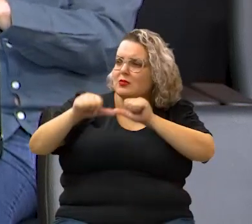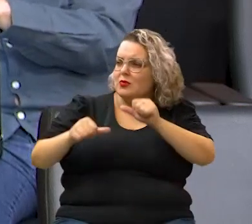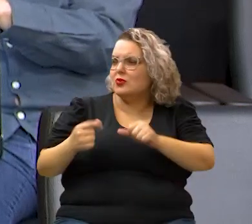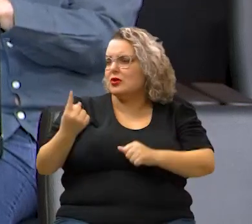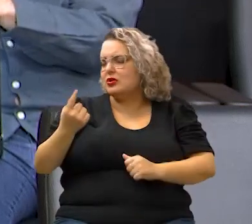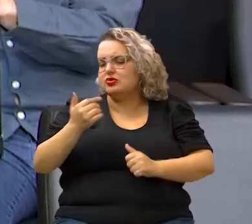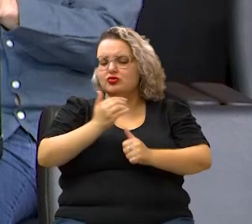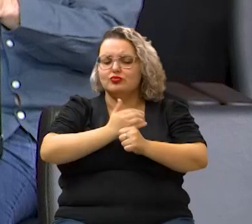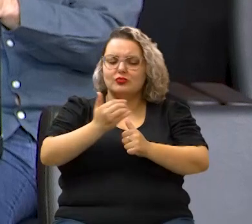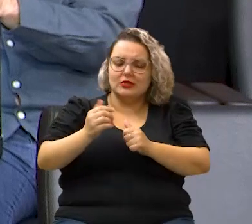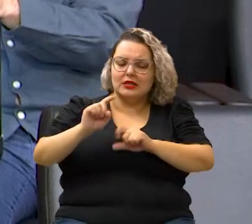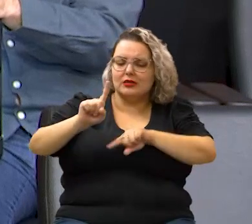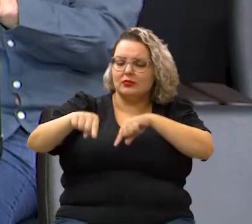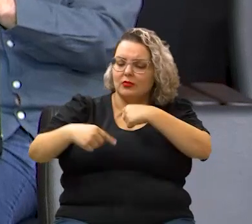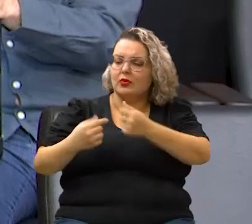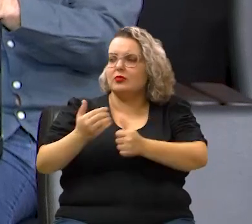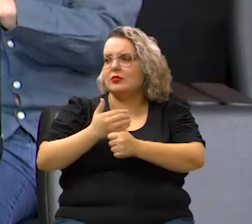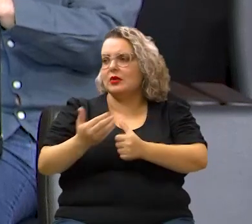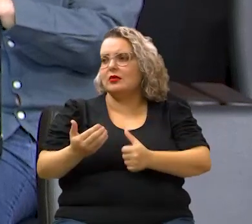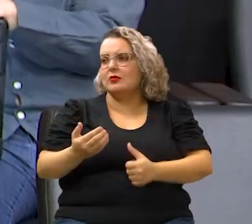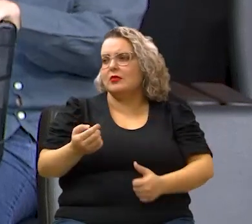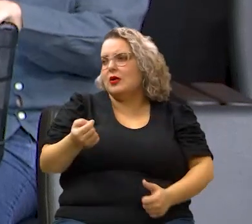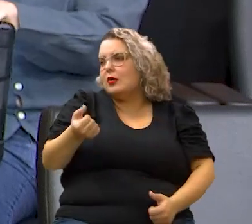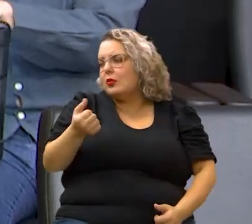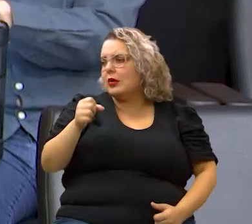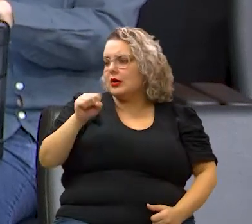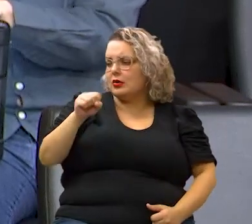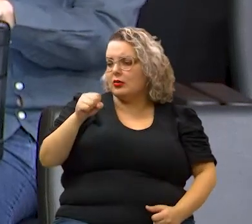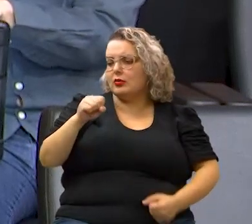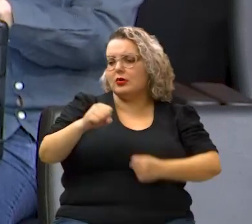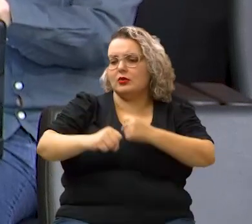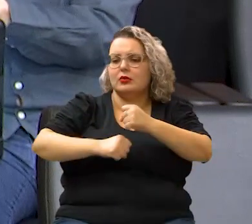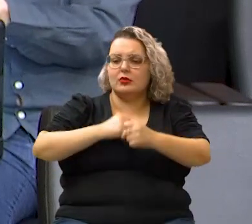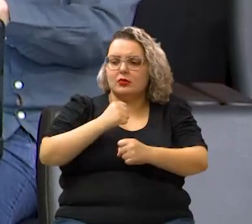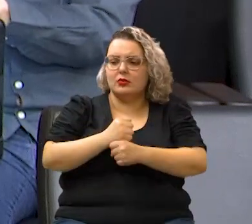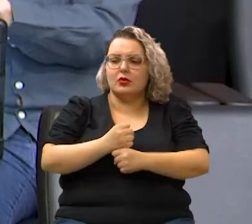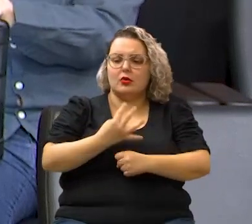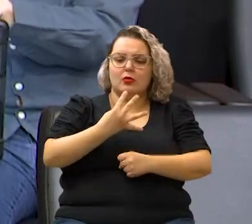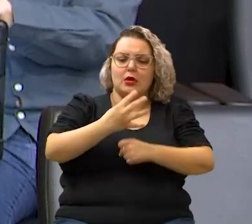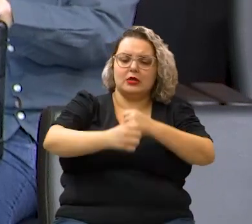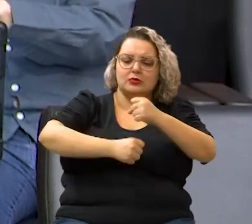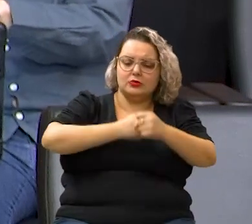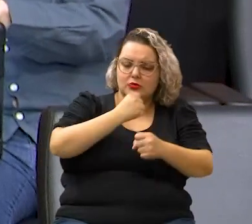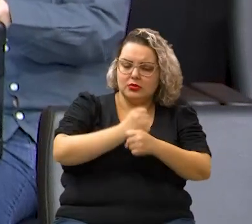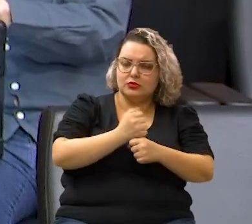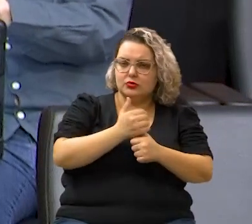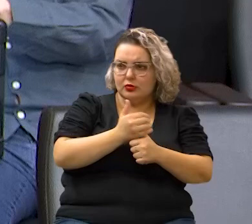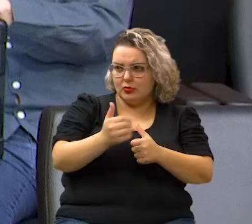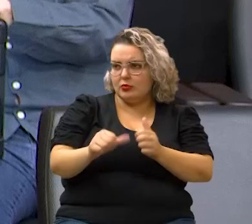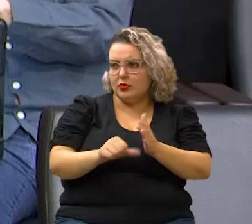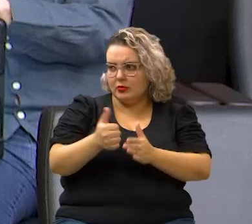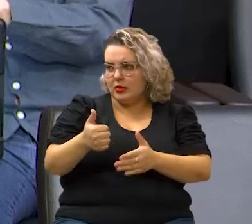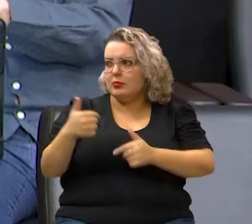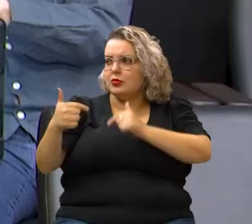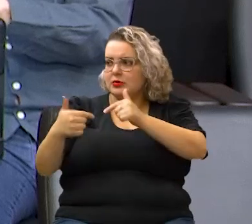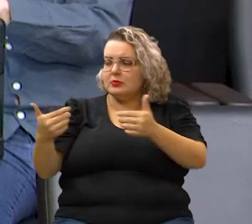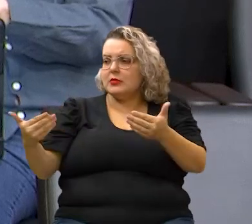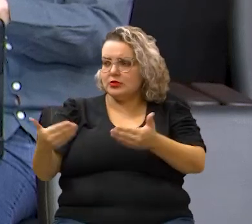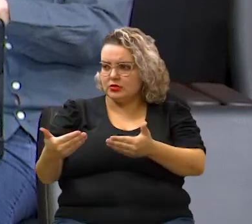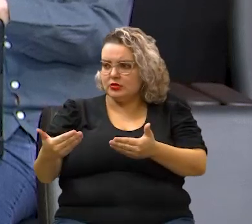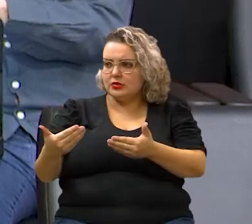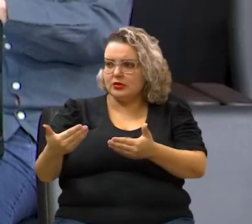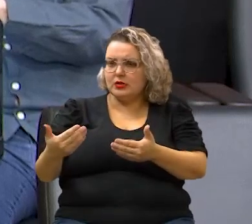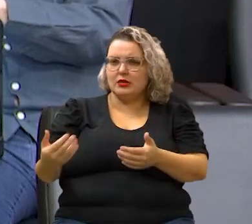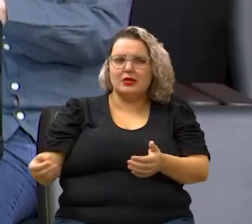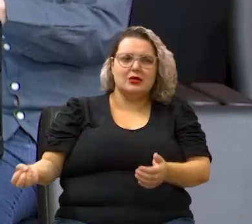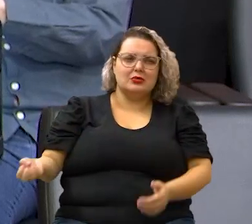de um mandato para outro, nestes praticamente 8 anos, pegando os 4 anos de primeiro mandato, para o trabalho que está sendo realizado